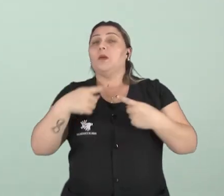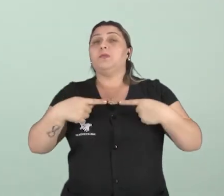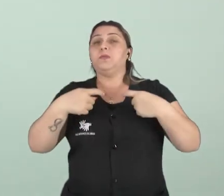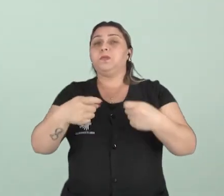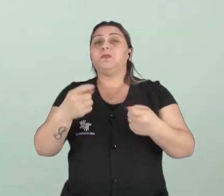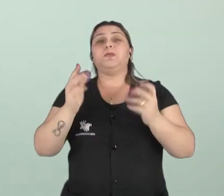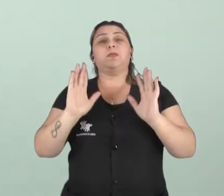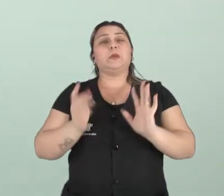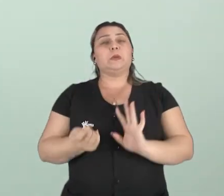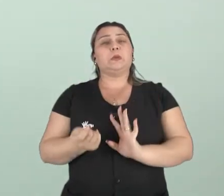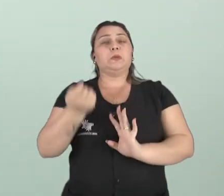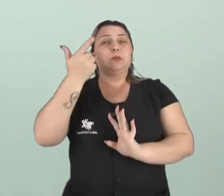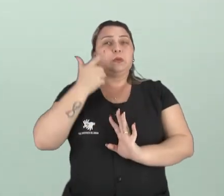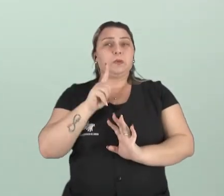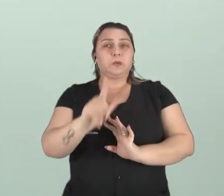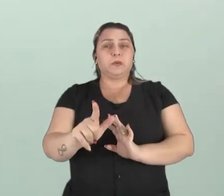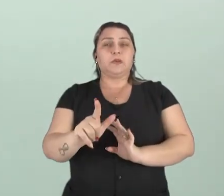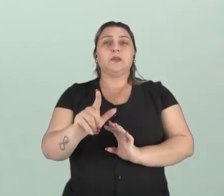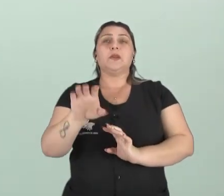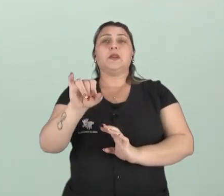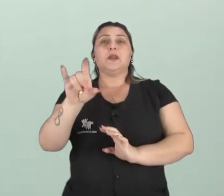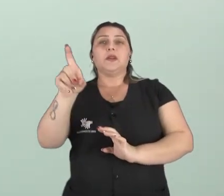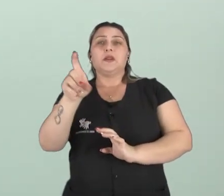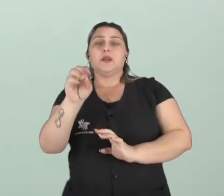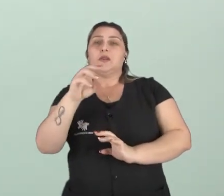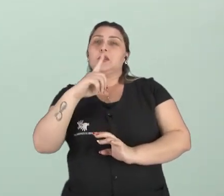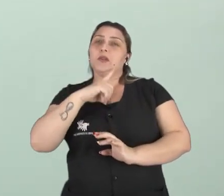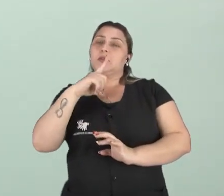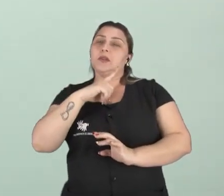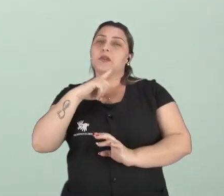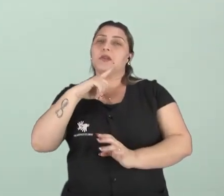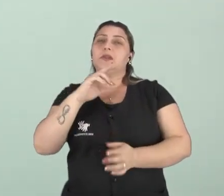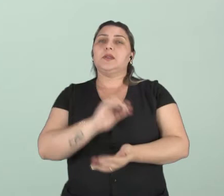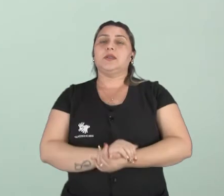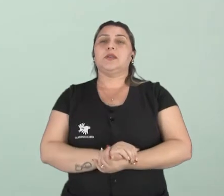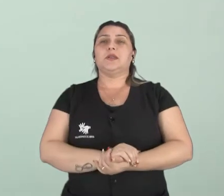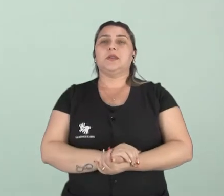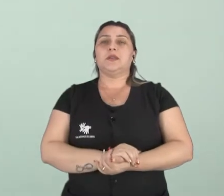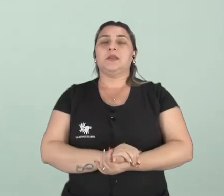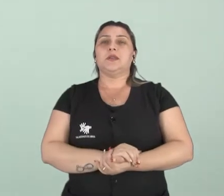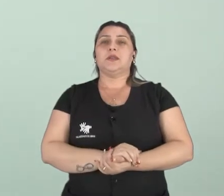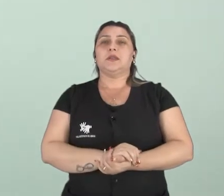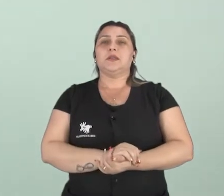estava praticamente ganha, né, para o eixo. A gente tem aí